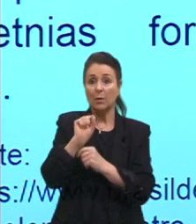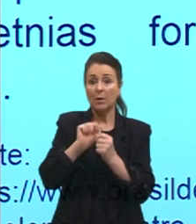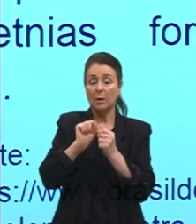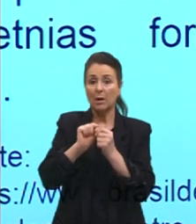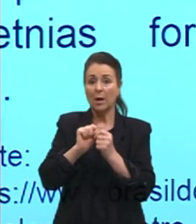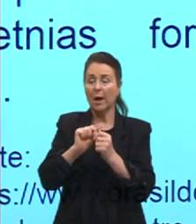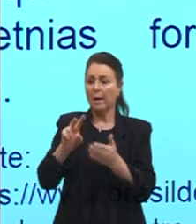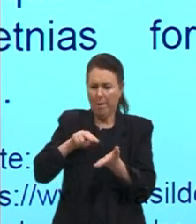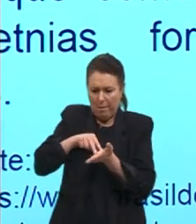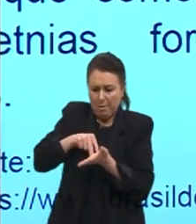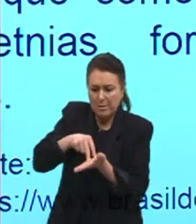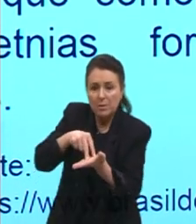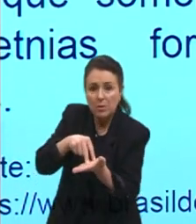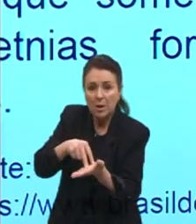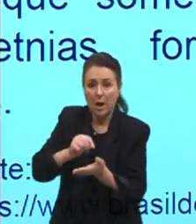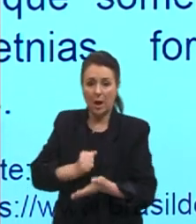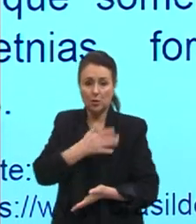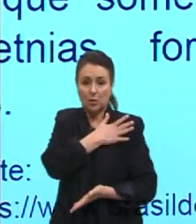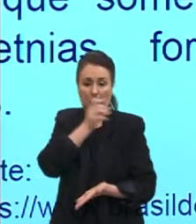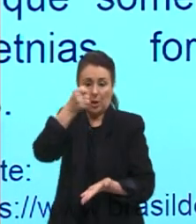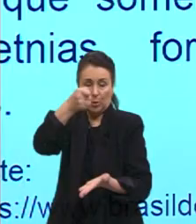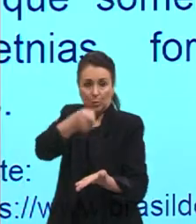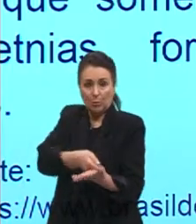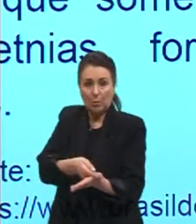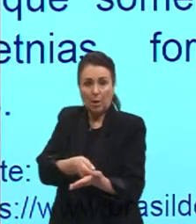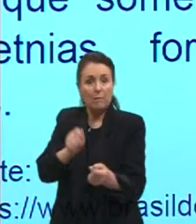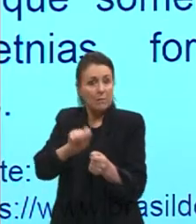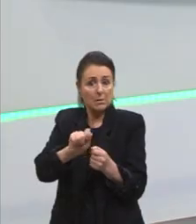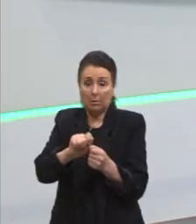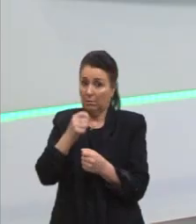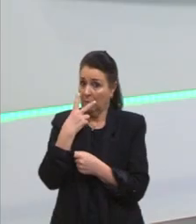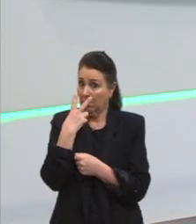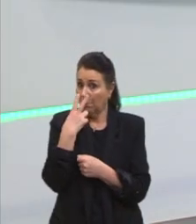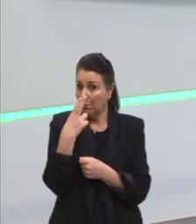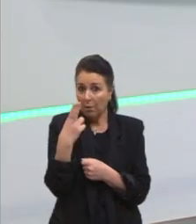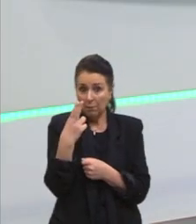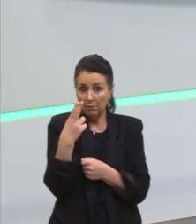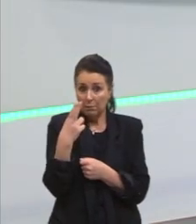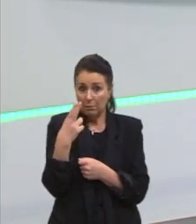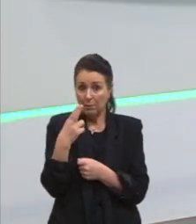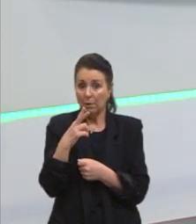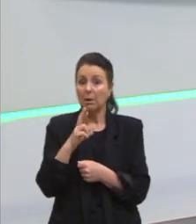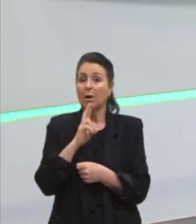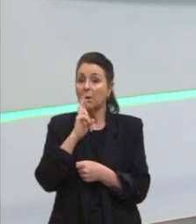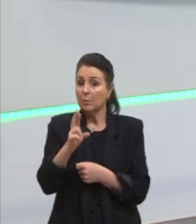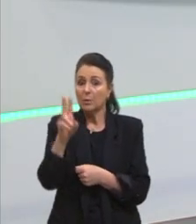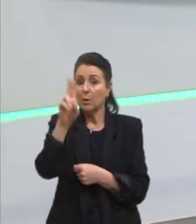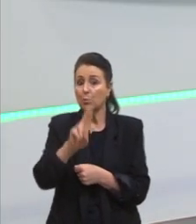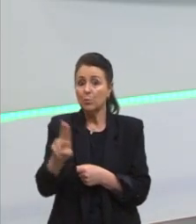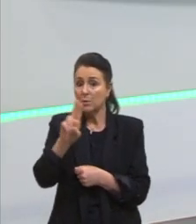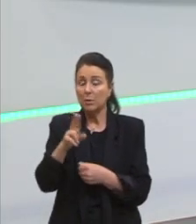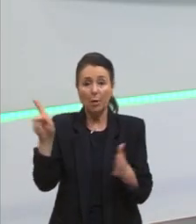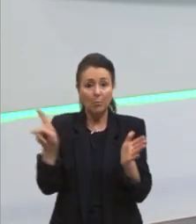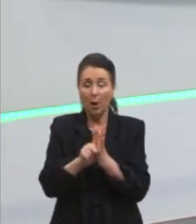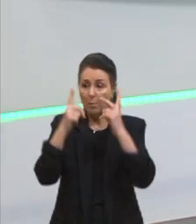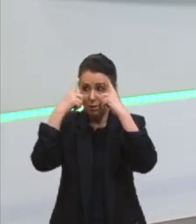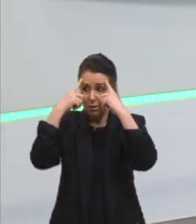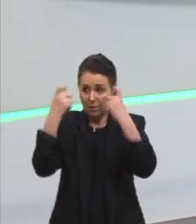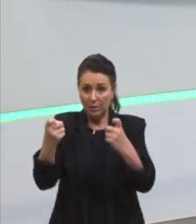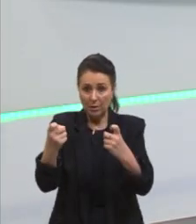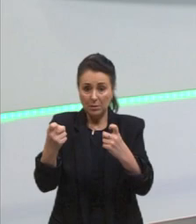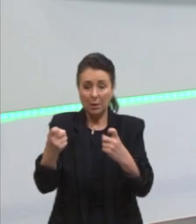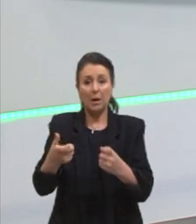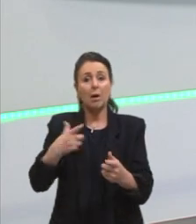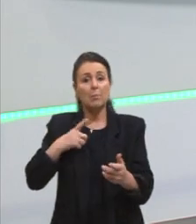resistir a ditadura militar de uma forma responder a violência com a violência para tentar o quê restabelecer